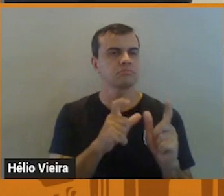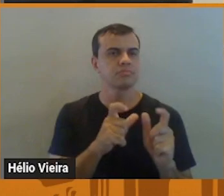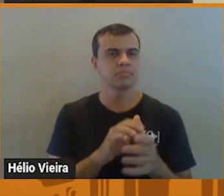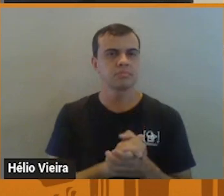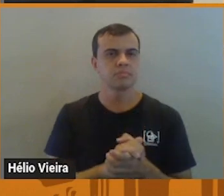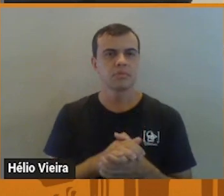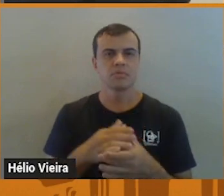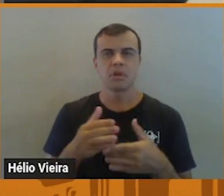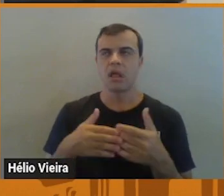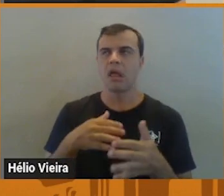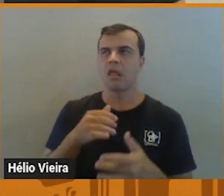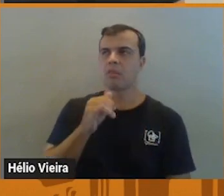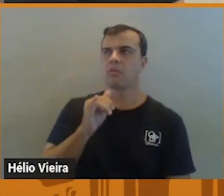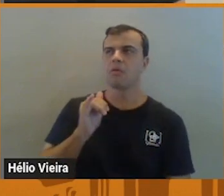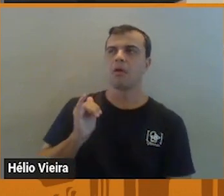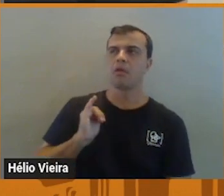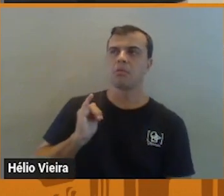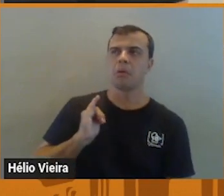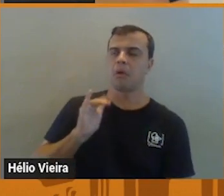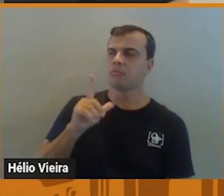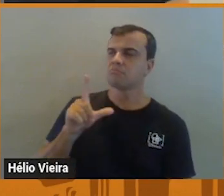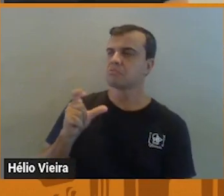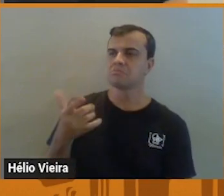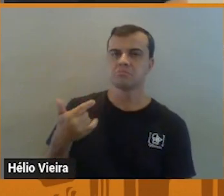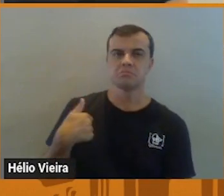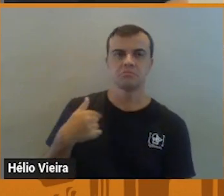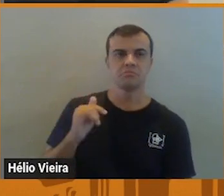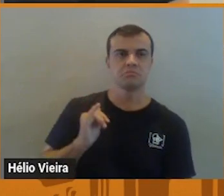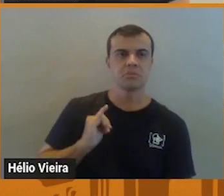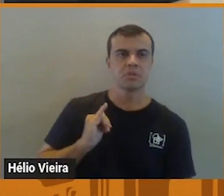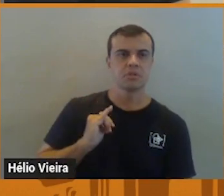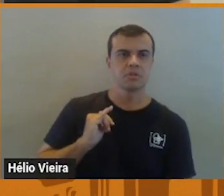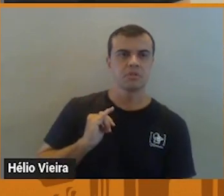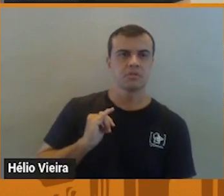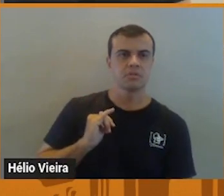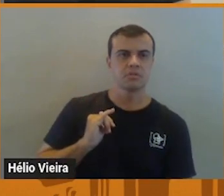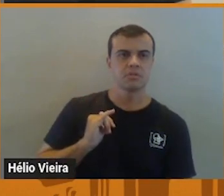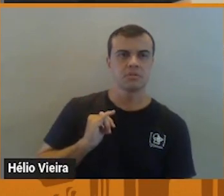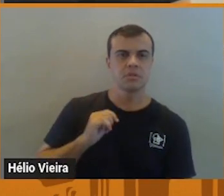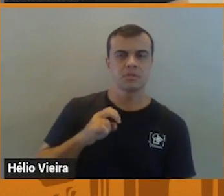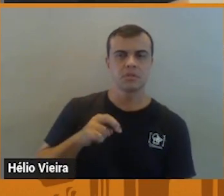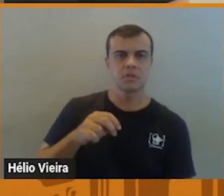de bobeira no rolê, eu estava de bobeira